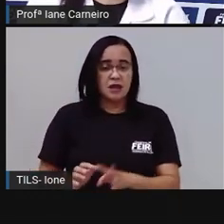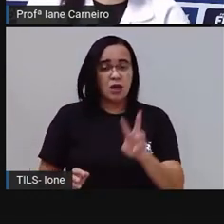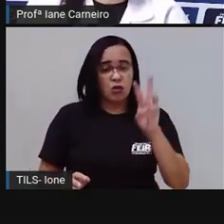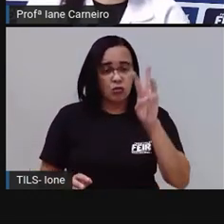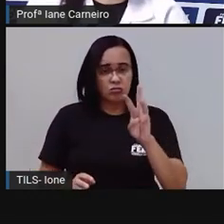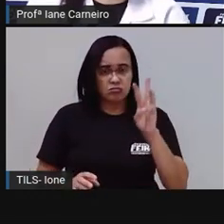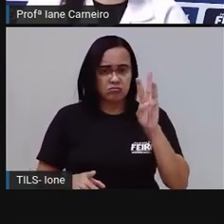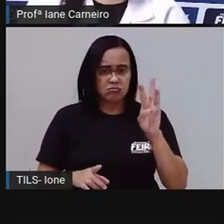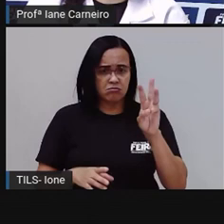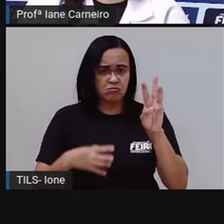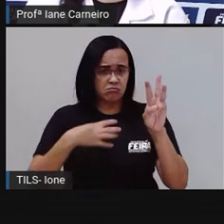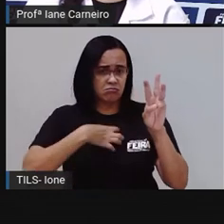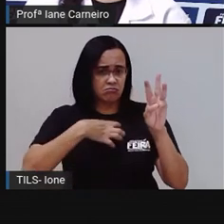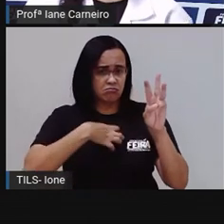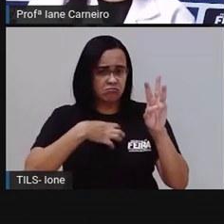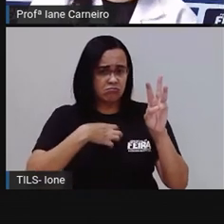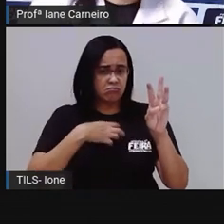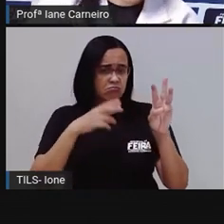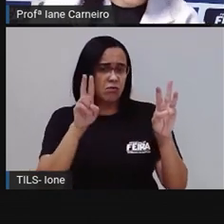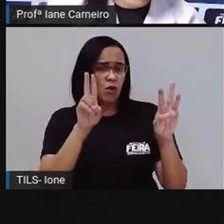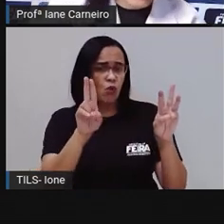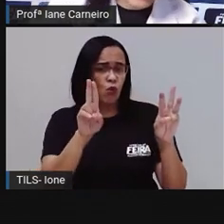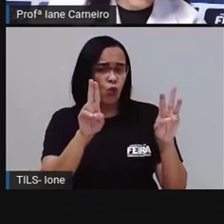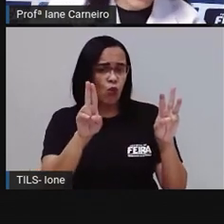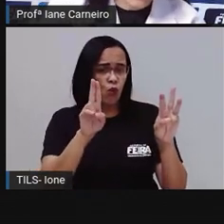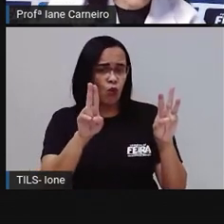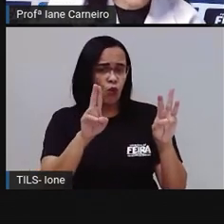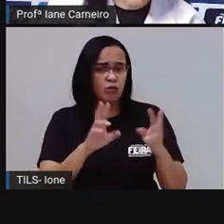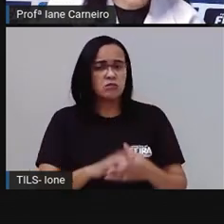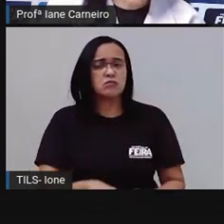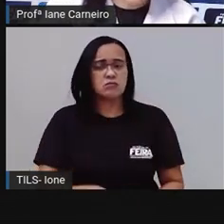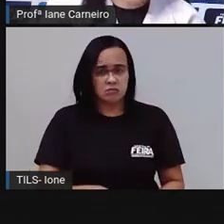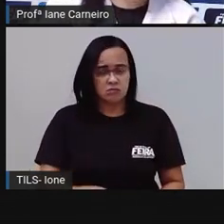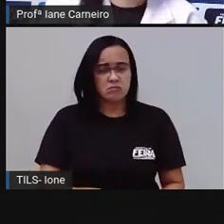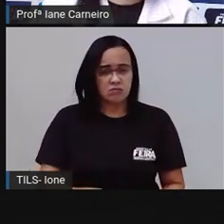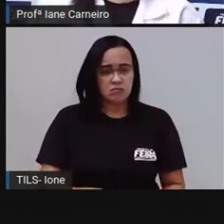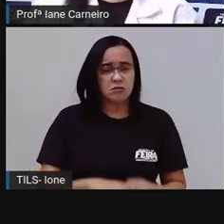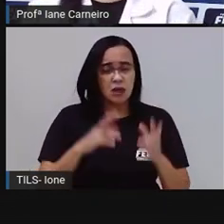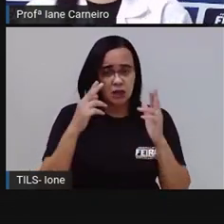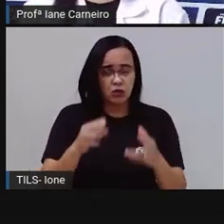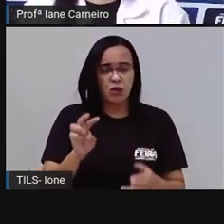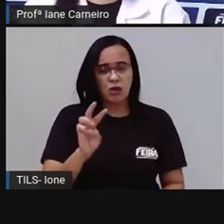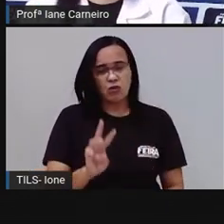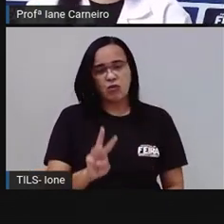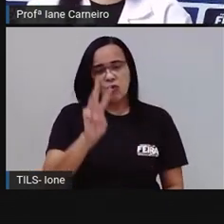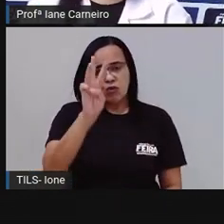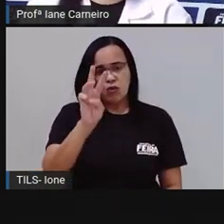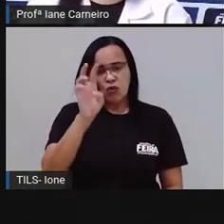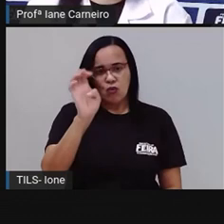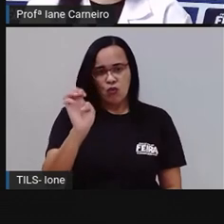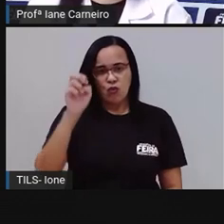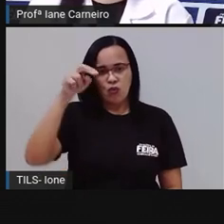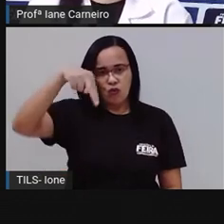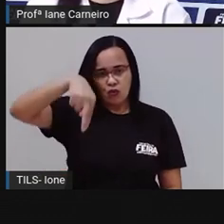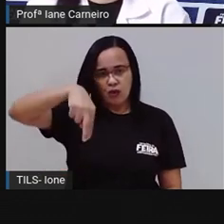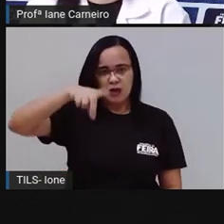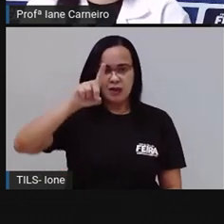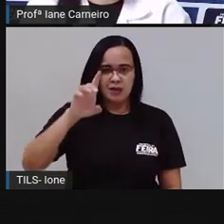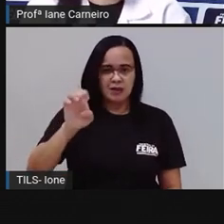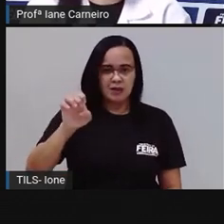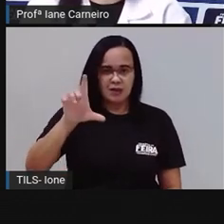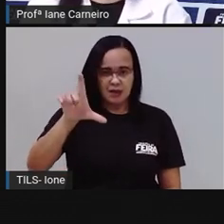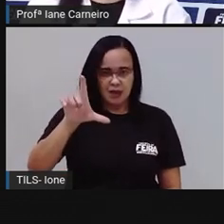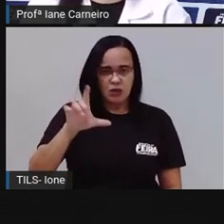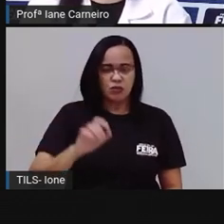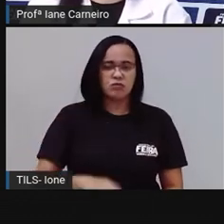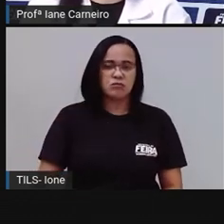tem nomes, por exemplo, como o Wendel, ó. O W vai ter ou o som de